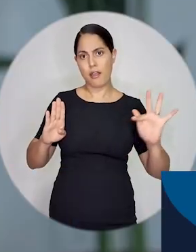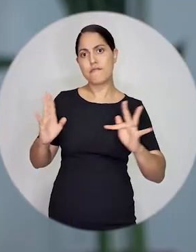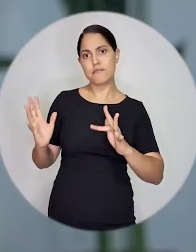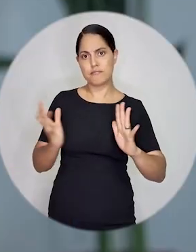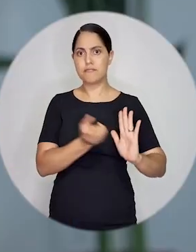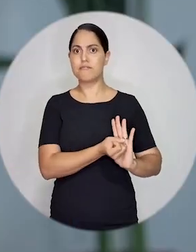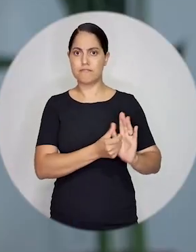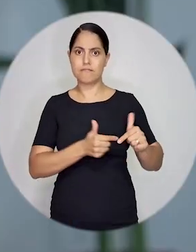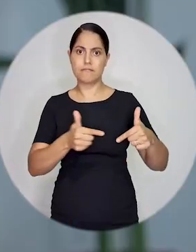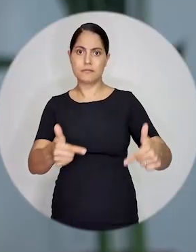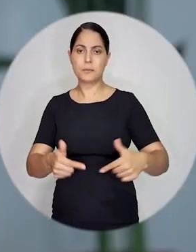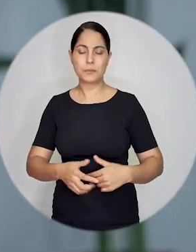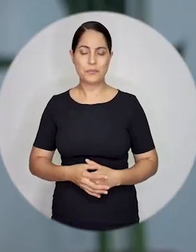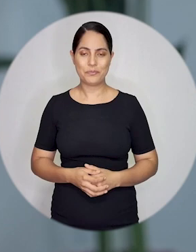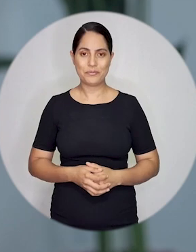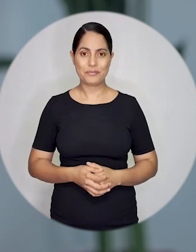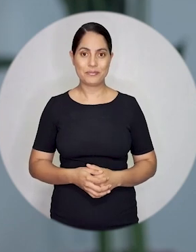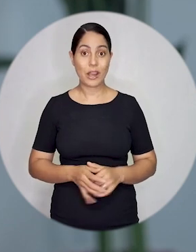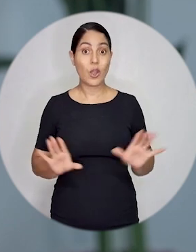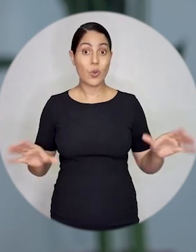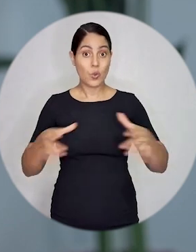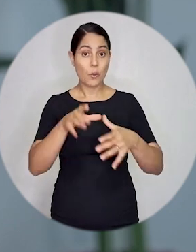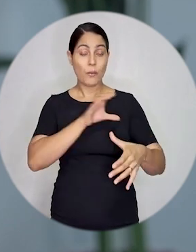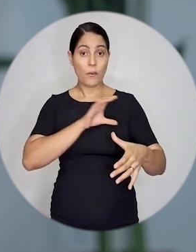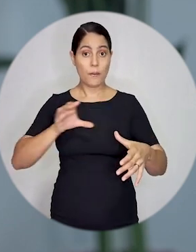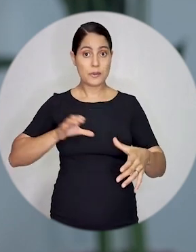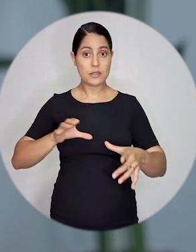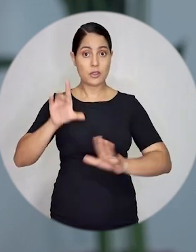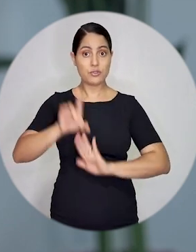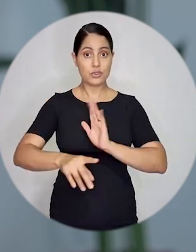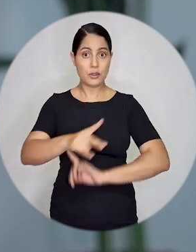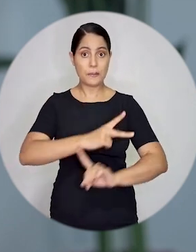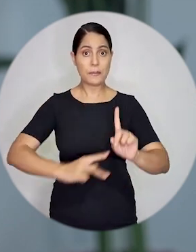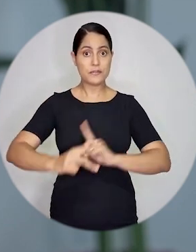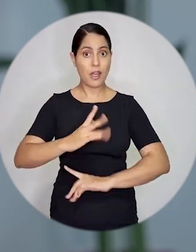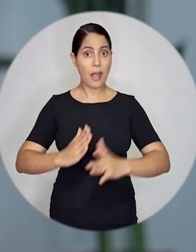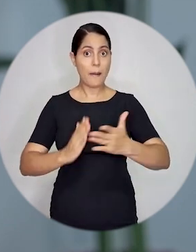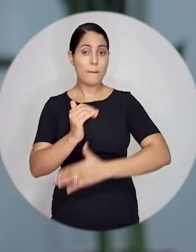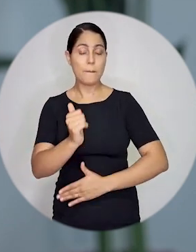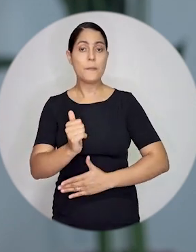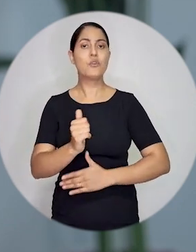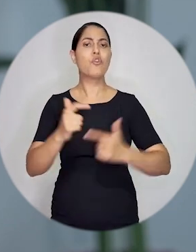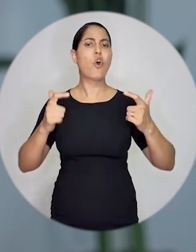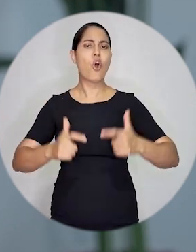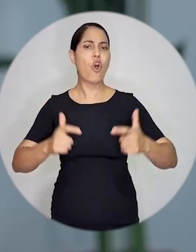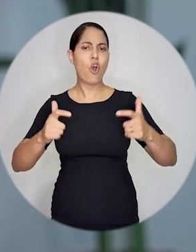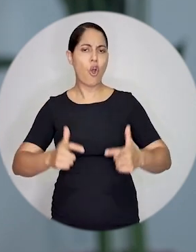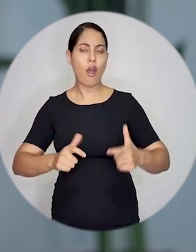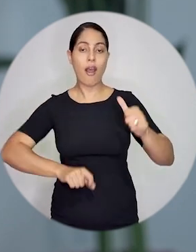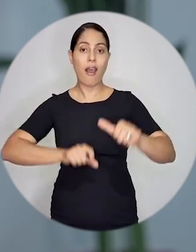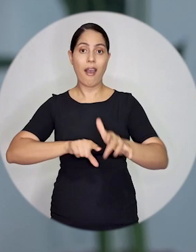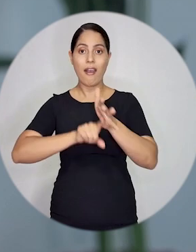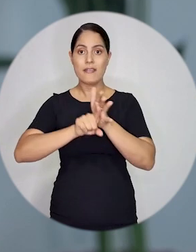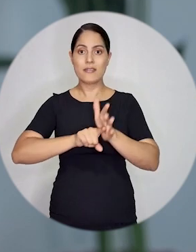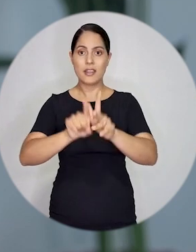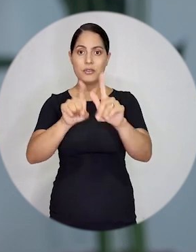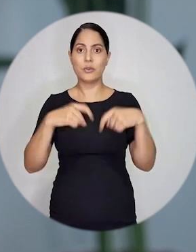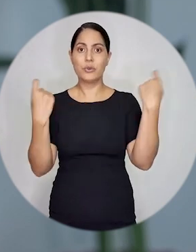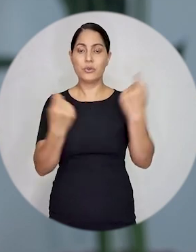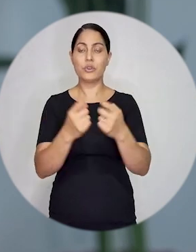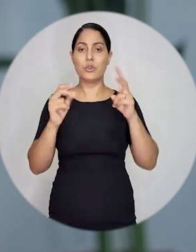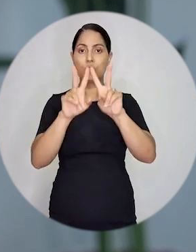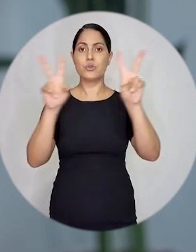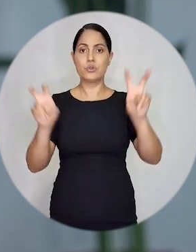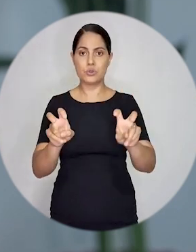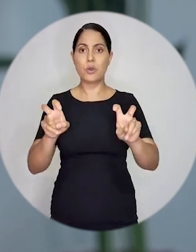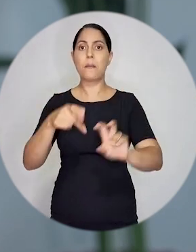A Comissão Especial de Direito Previdenciário aprovou por unanimidade o parecer proposto em reunião sobre o projeto de lei